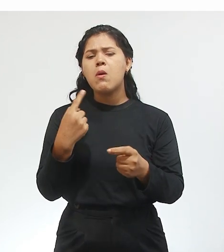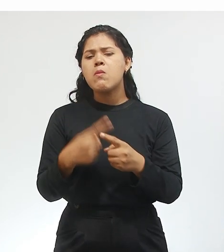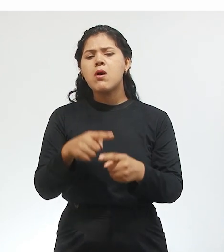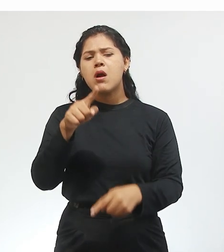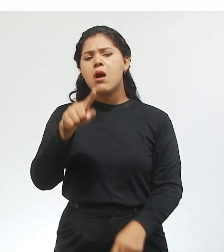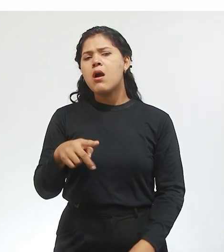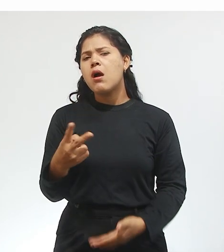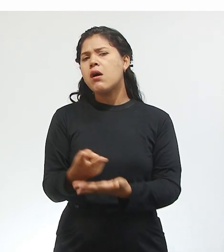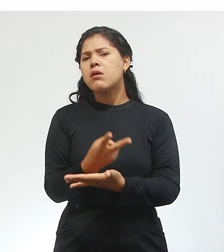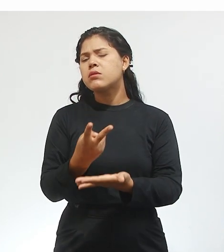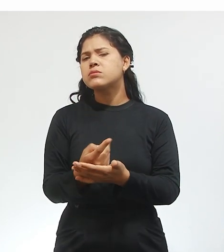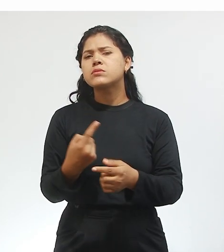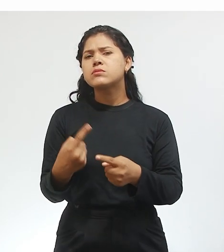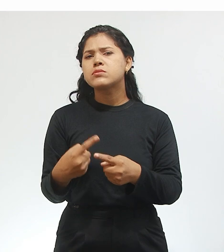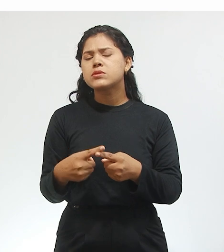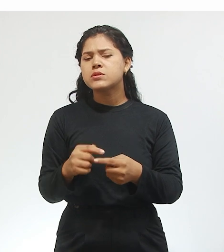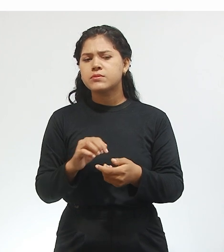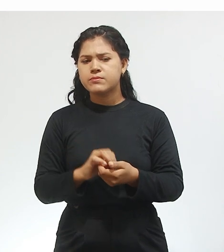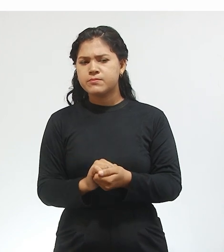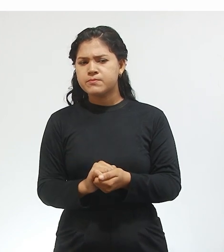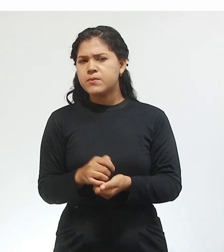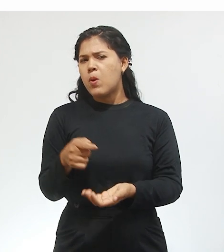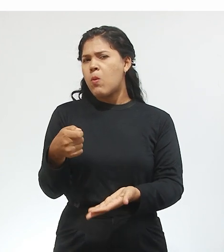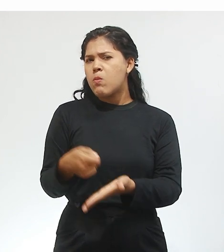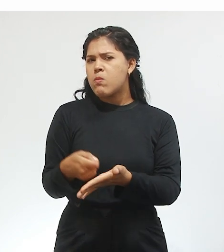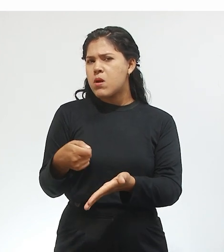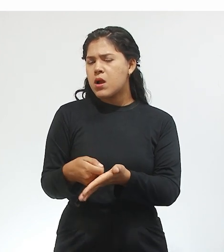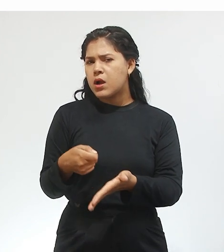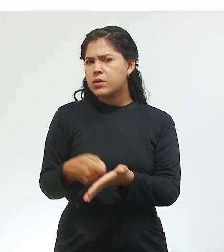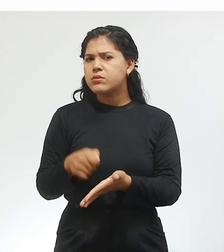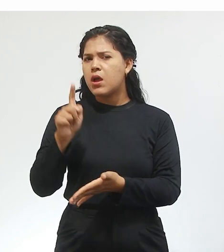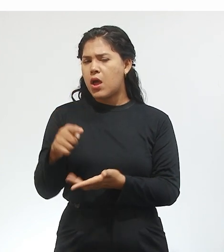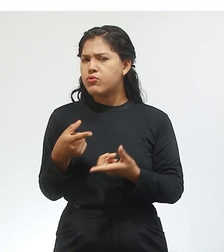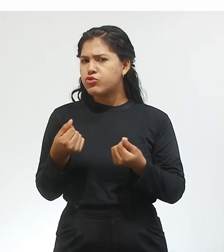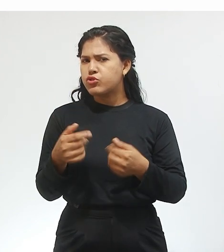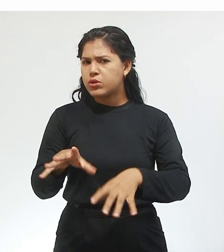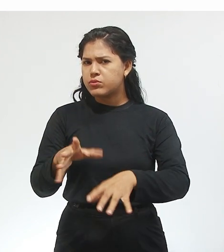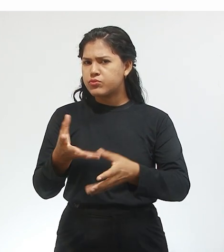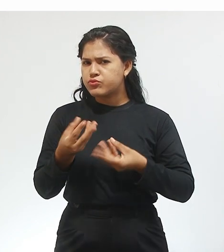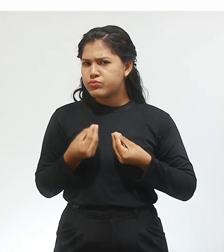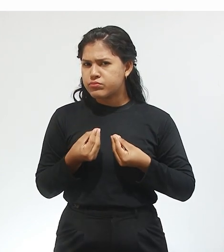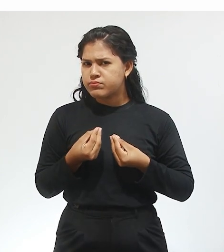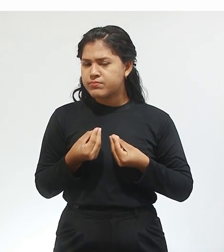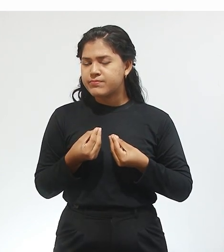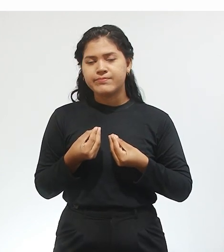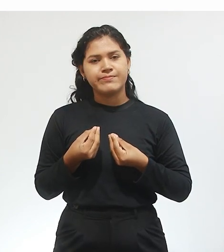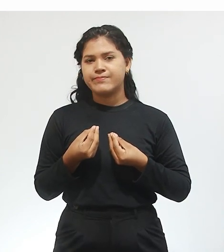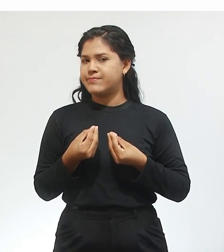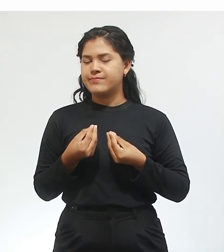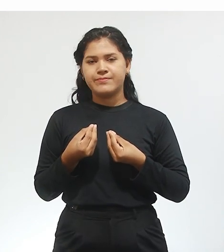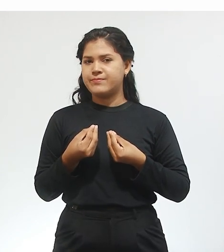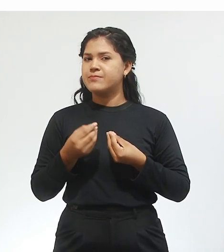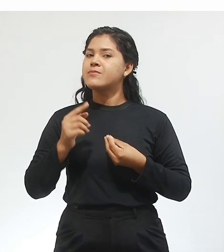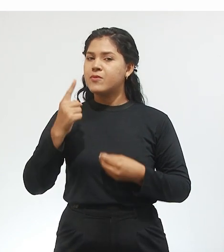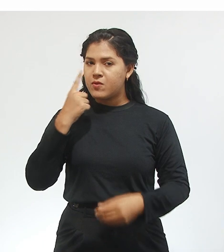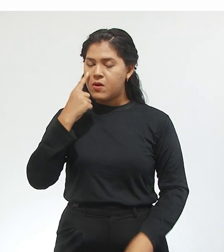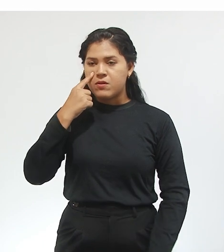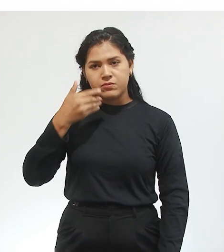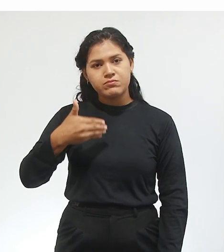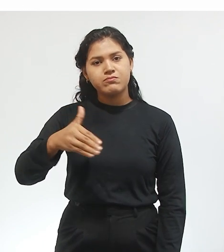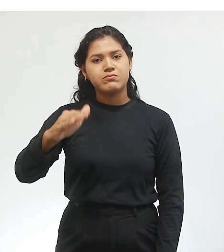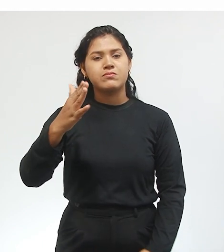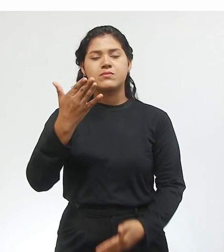erradas, gente? As obrigações são valores que a entidade tem a receber de terceiros? Nós vamos ver nas próximas